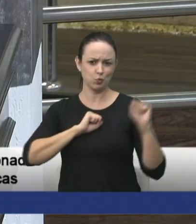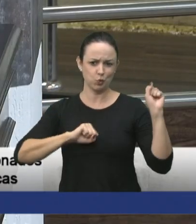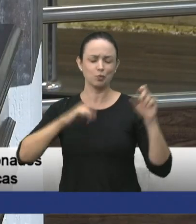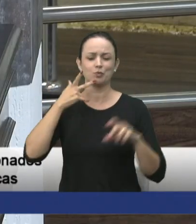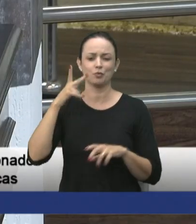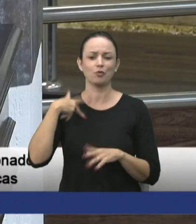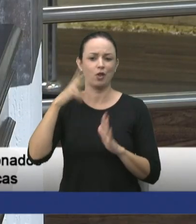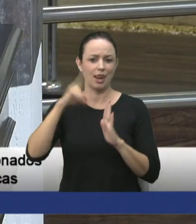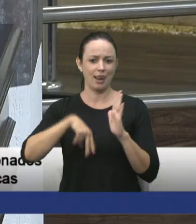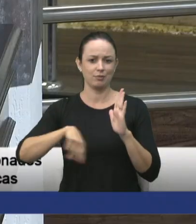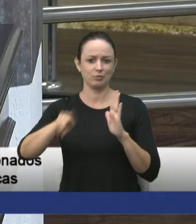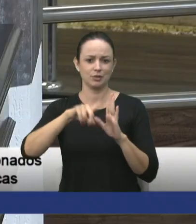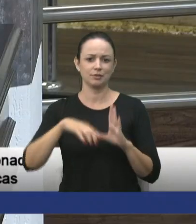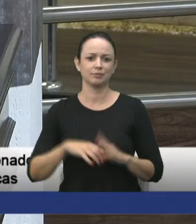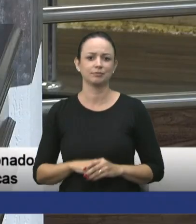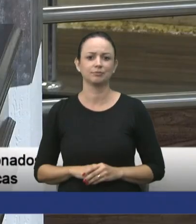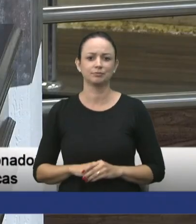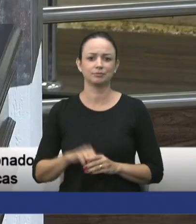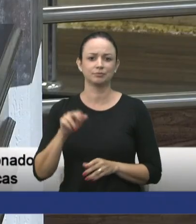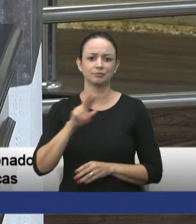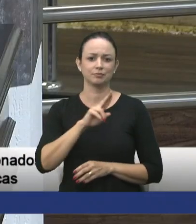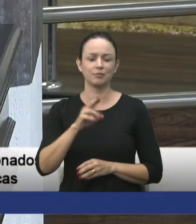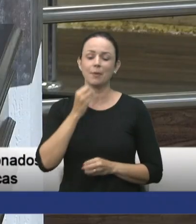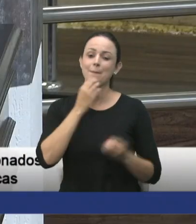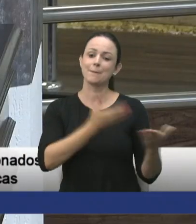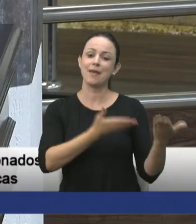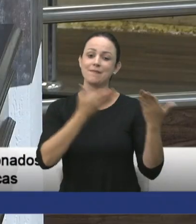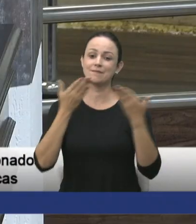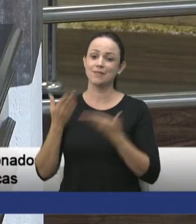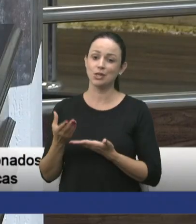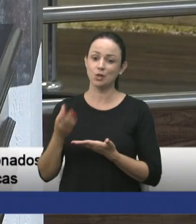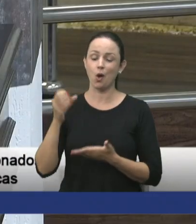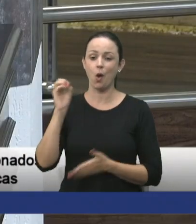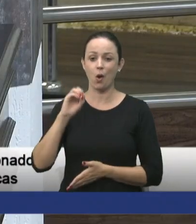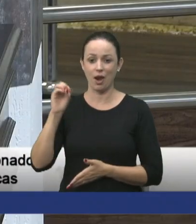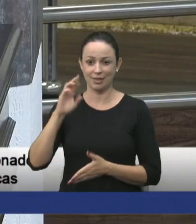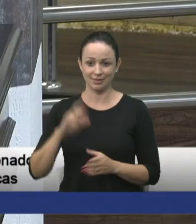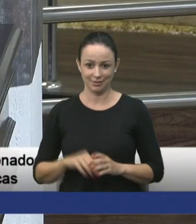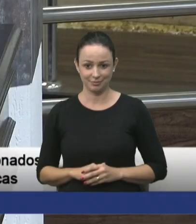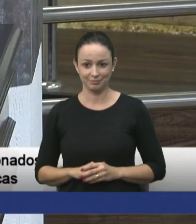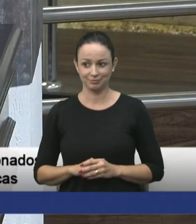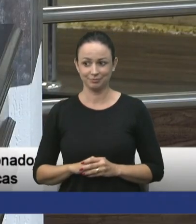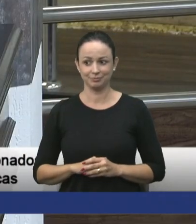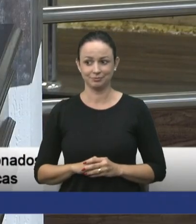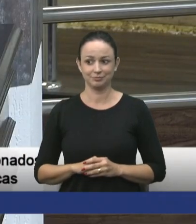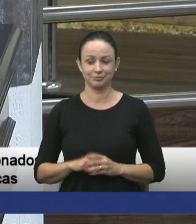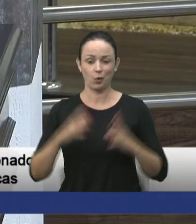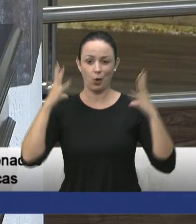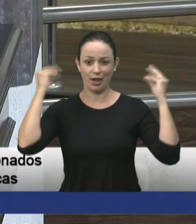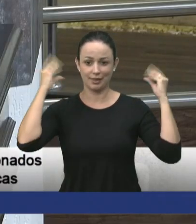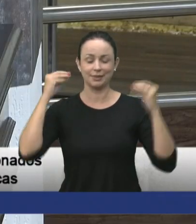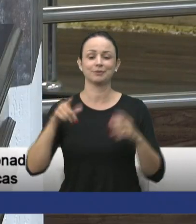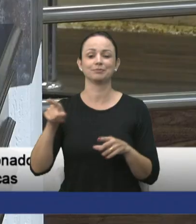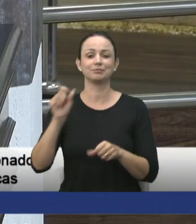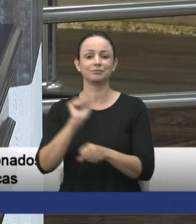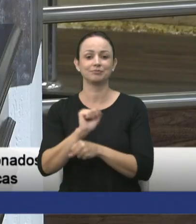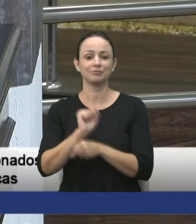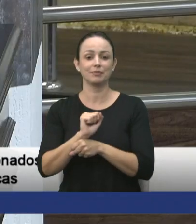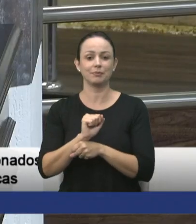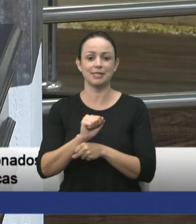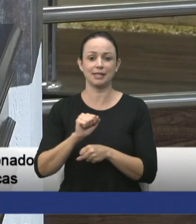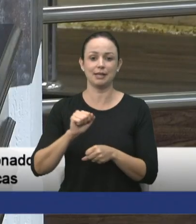vocês. Ele se chama Bem-vindo à Holanda. Esperar um bebê é como planejar